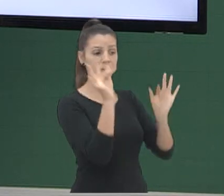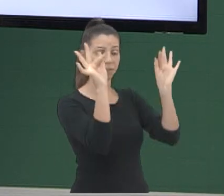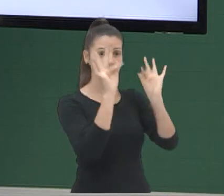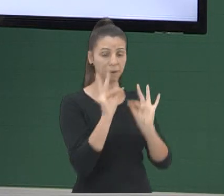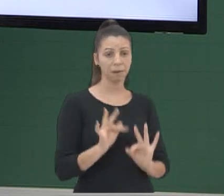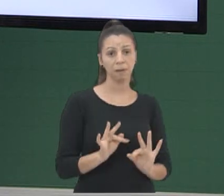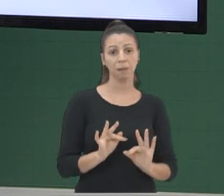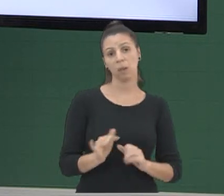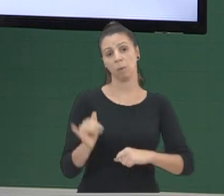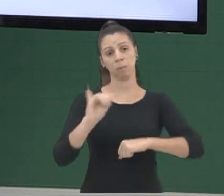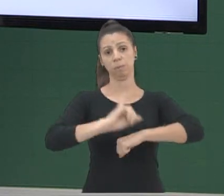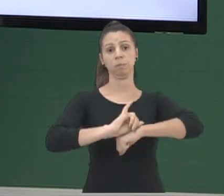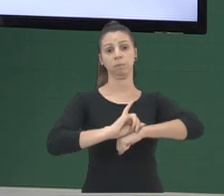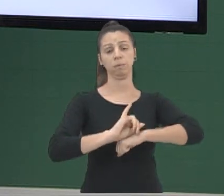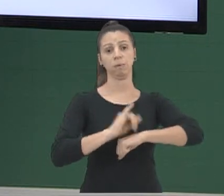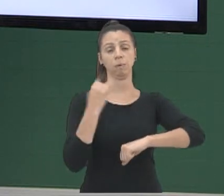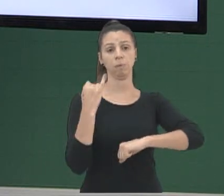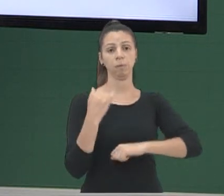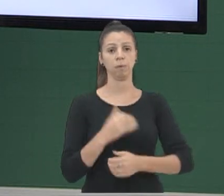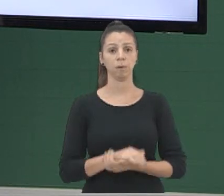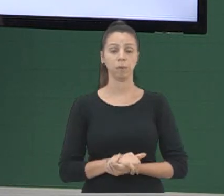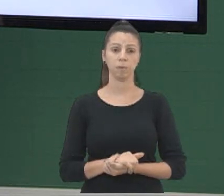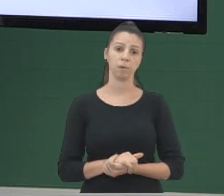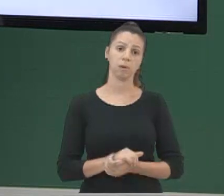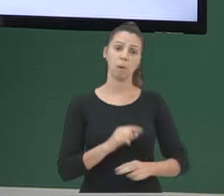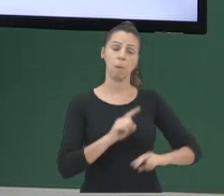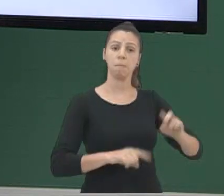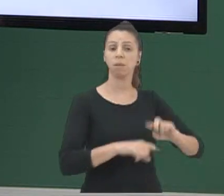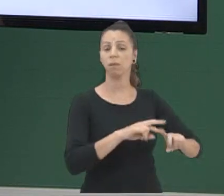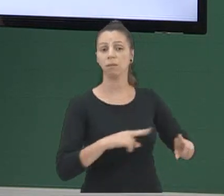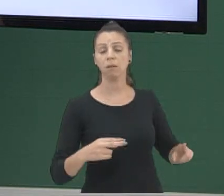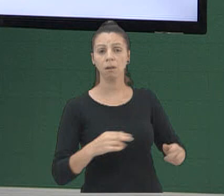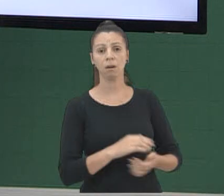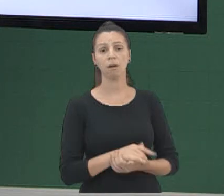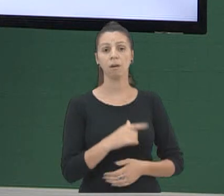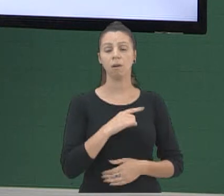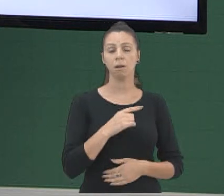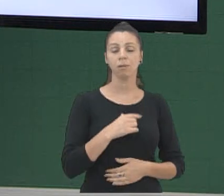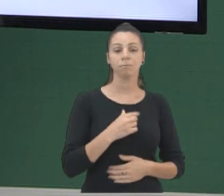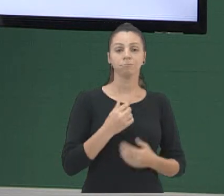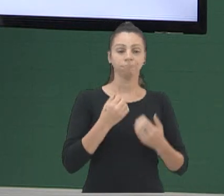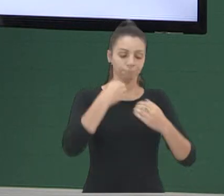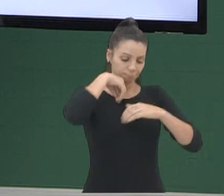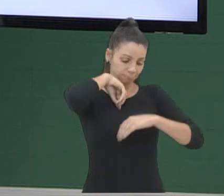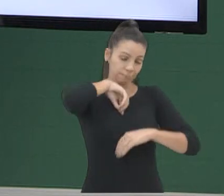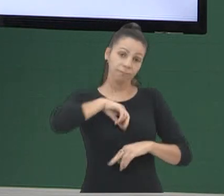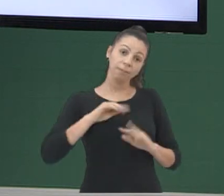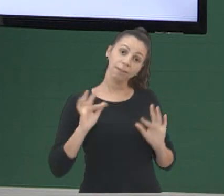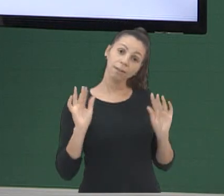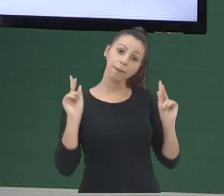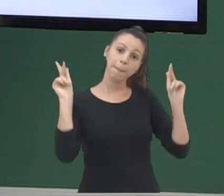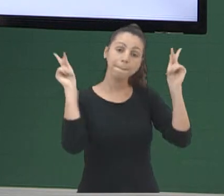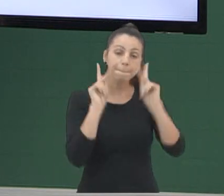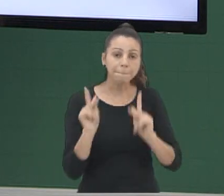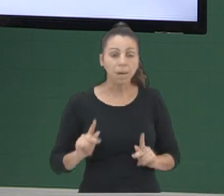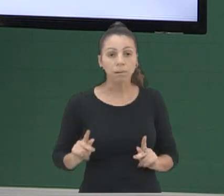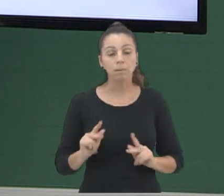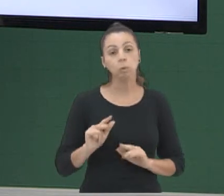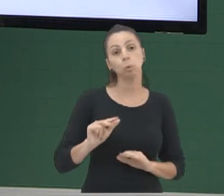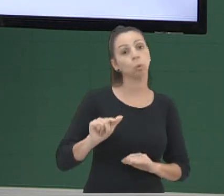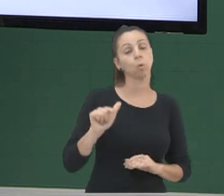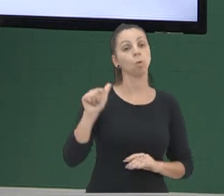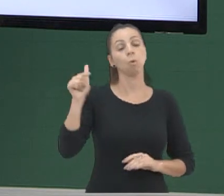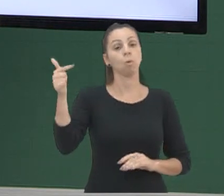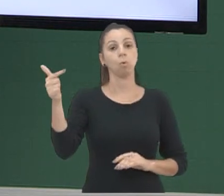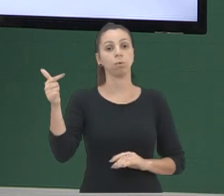por objeto, né? O meu conceito de felicidade está relacionado à paz interior, está relacionado a outras questões, não